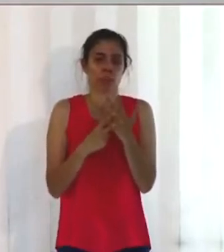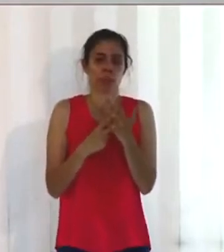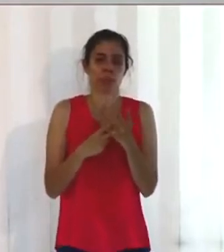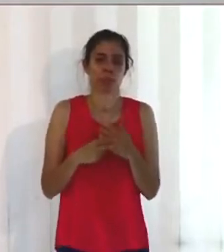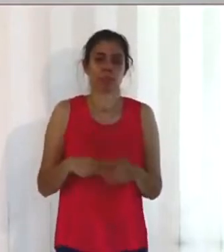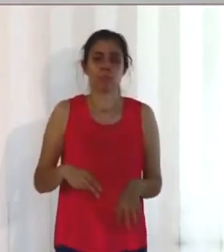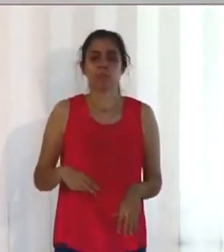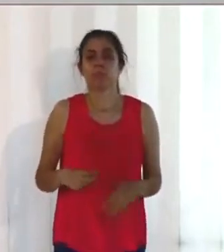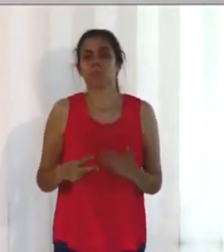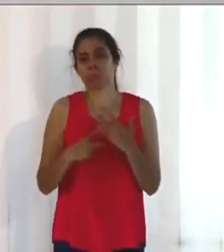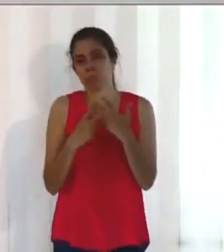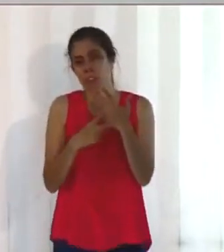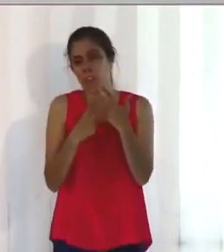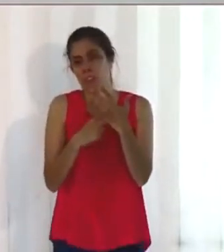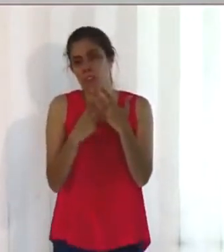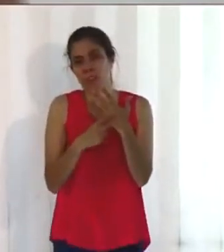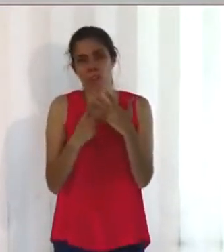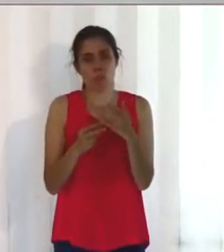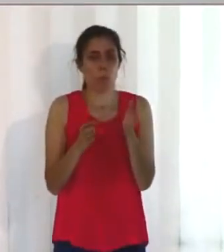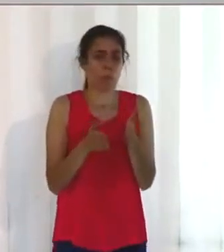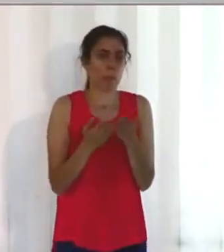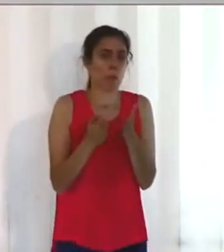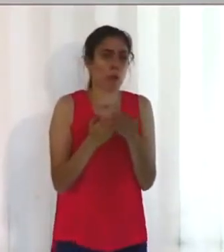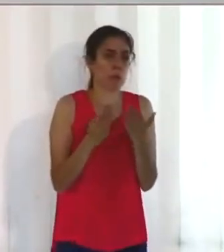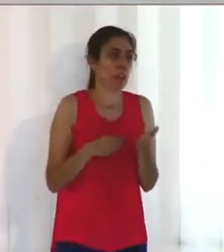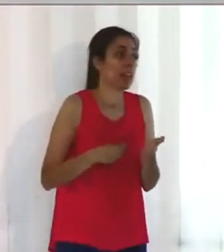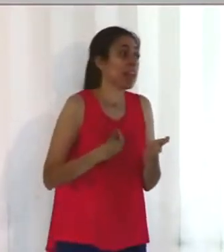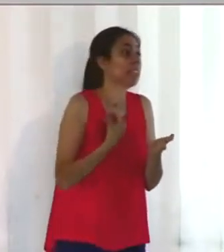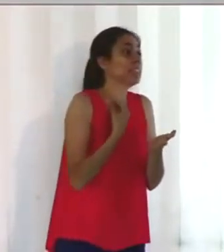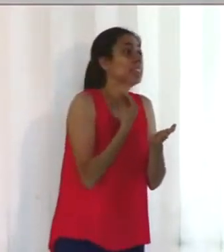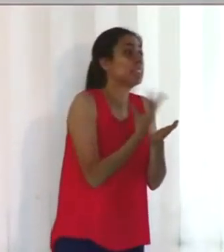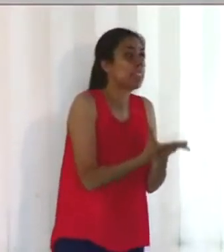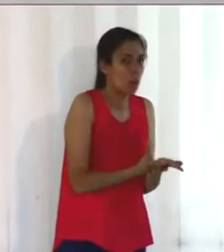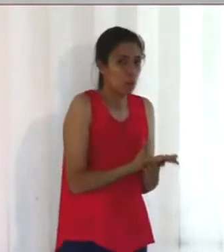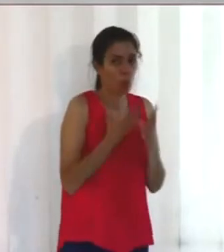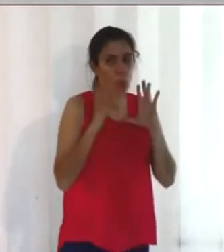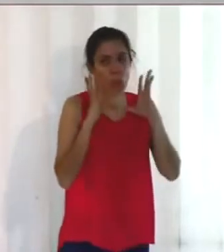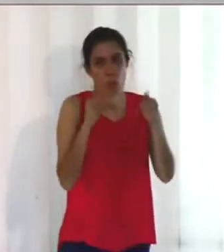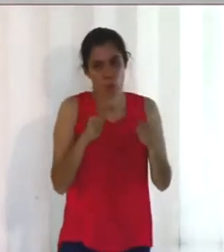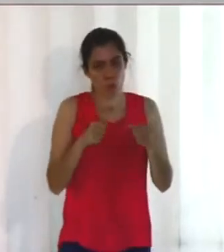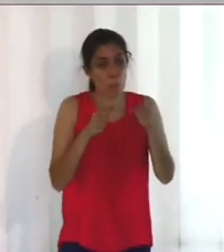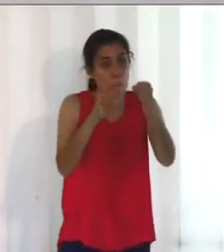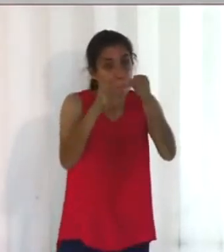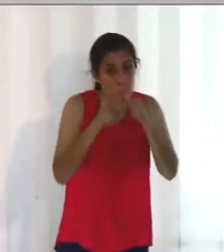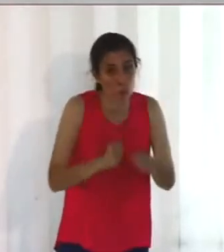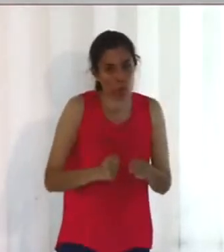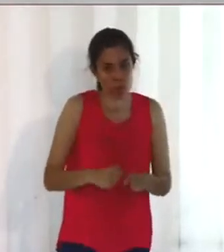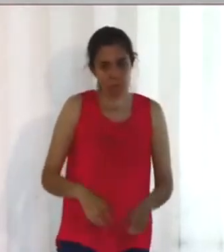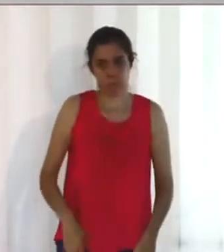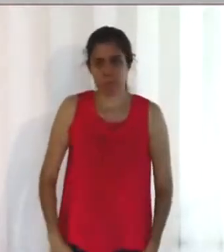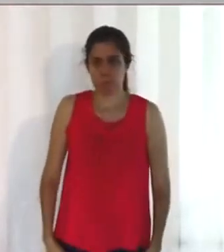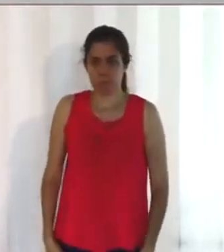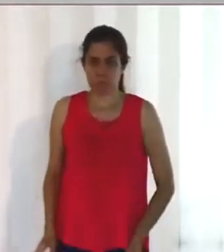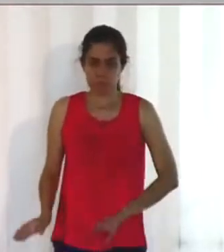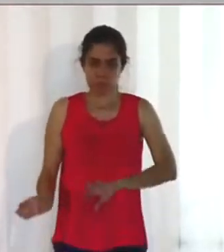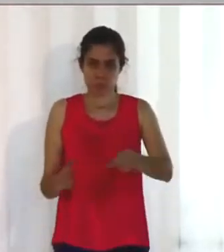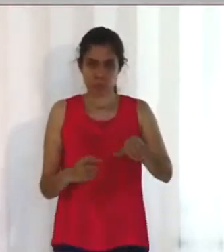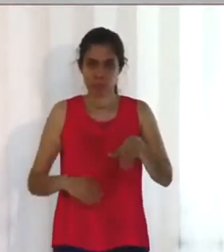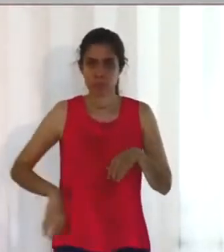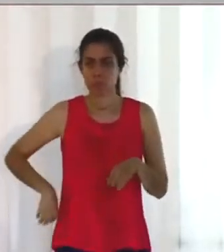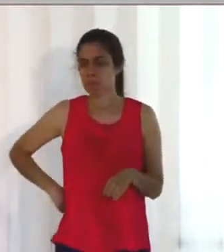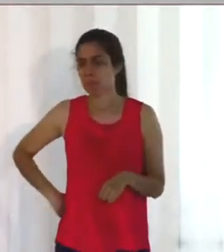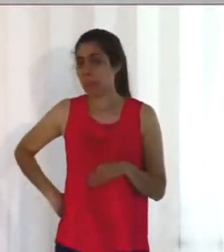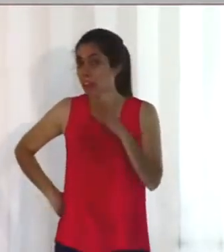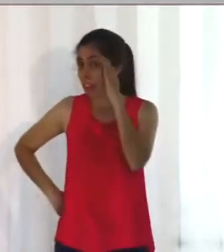deu tudo. Esse é o senso de consagração. O senso de adoração, meus